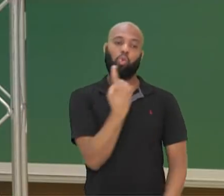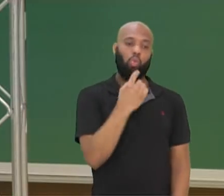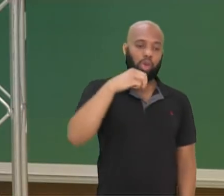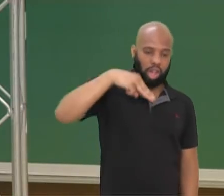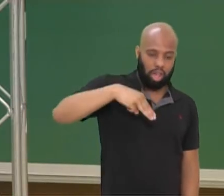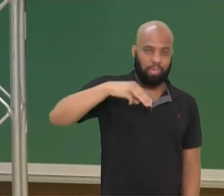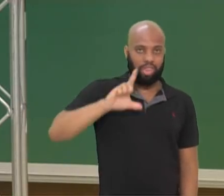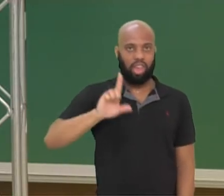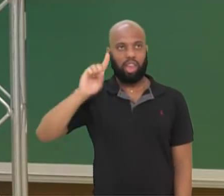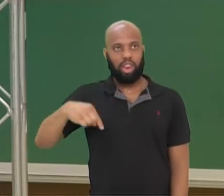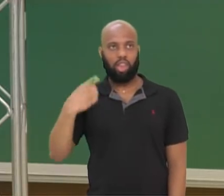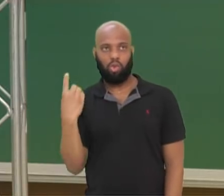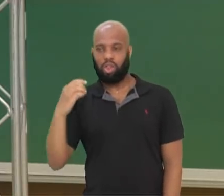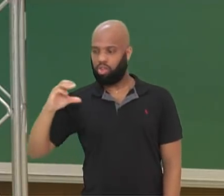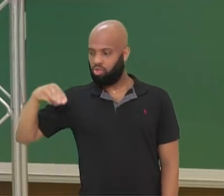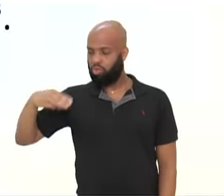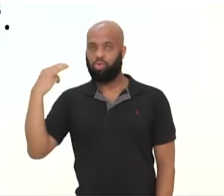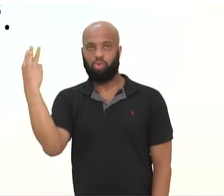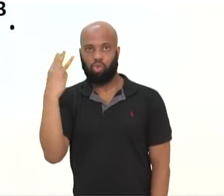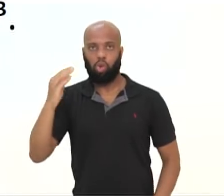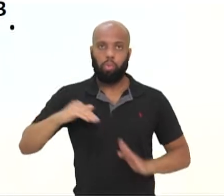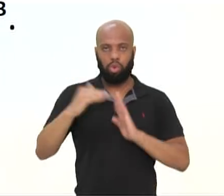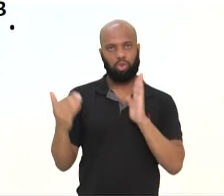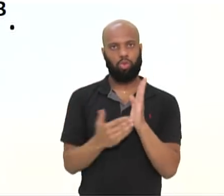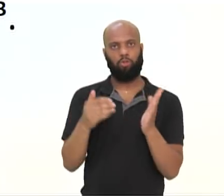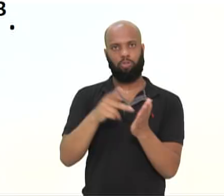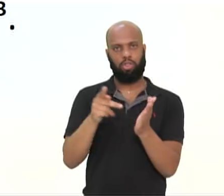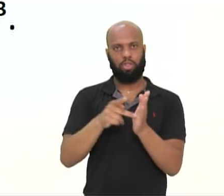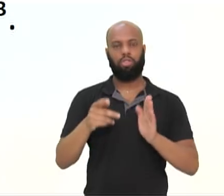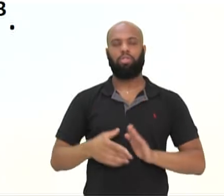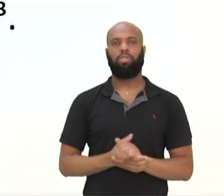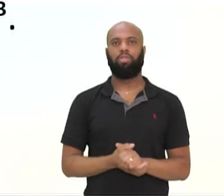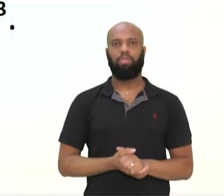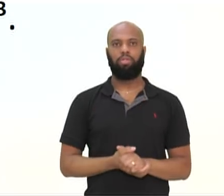a 1 centímetro cúbico. Todas elas são verdadeiras.